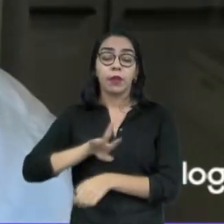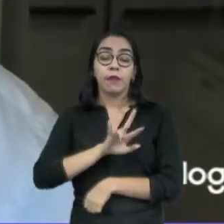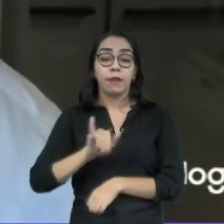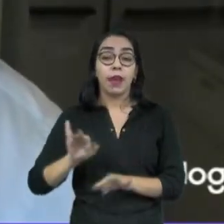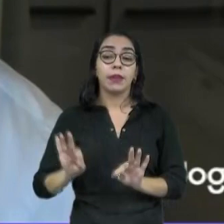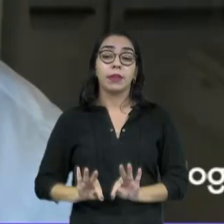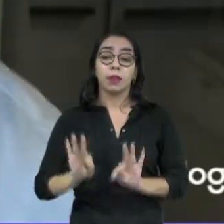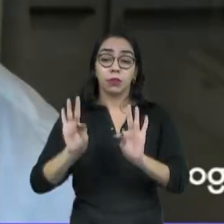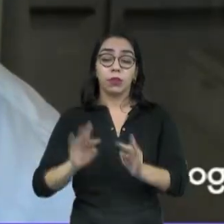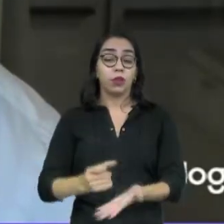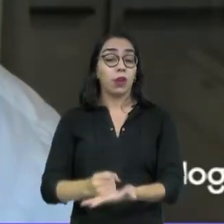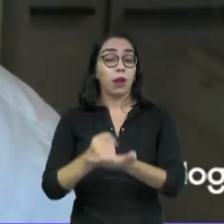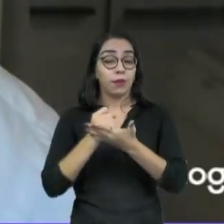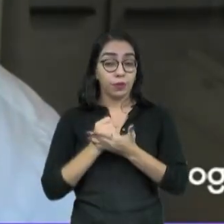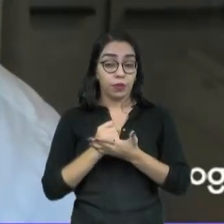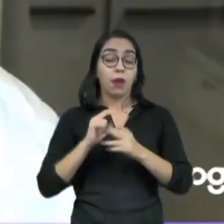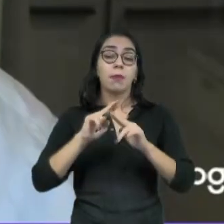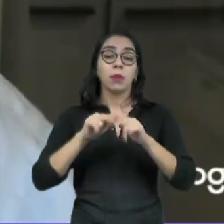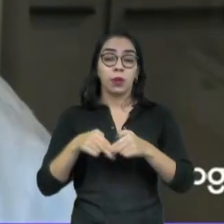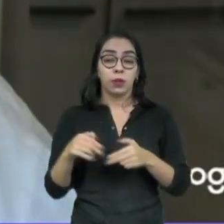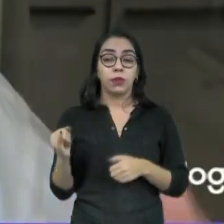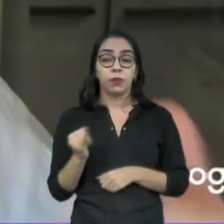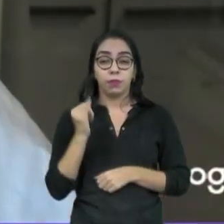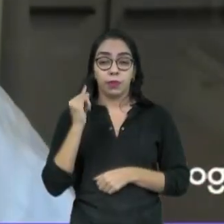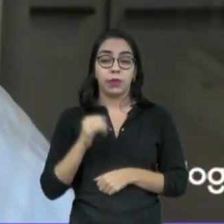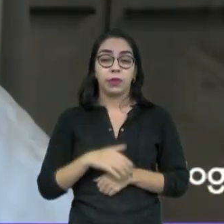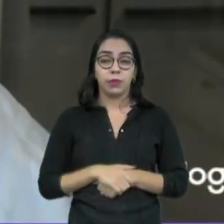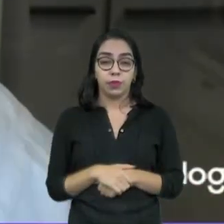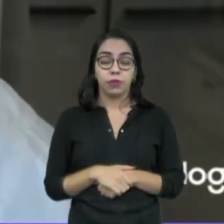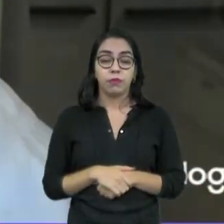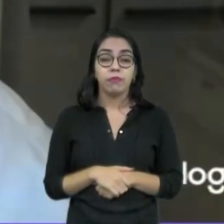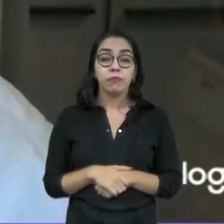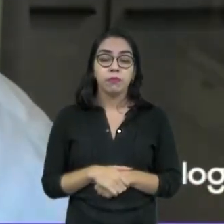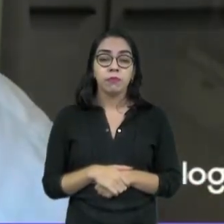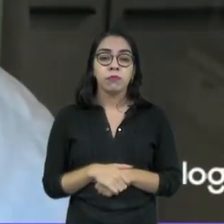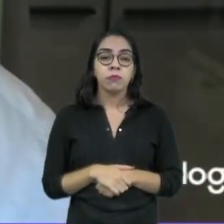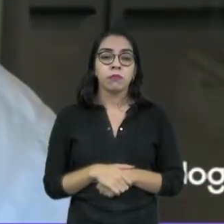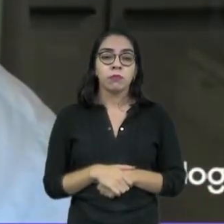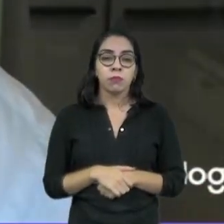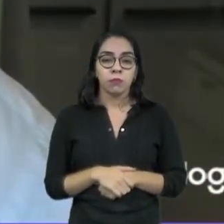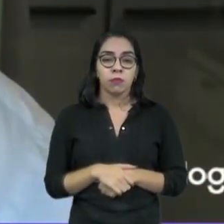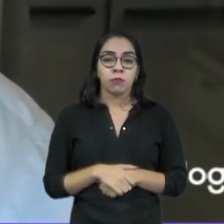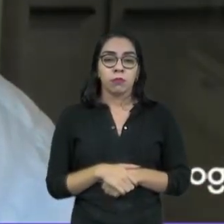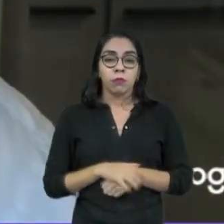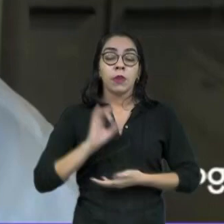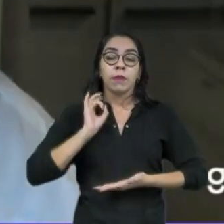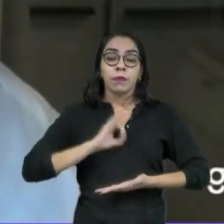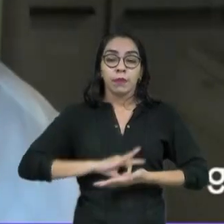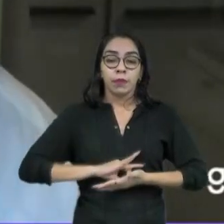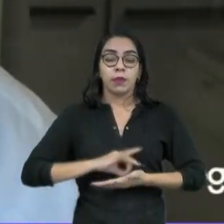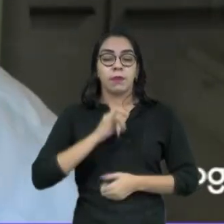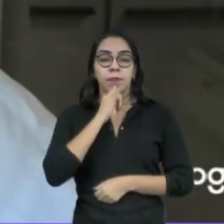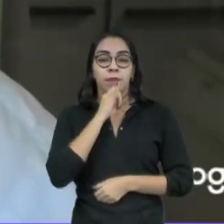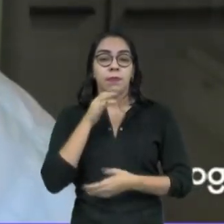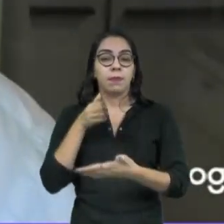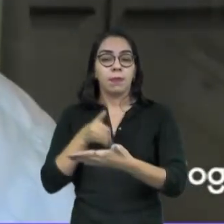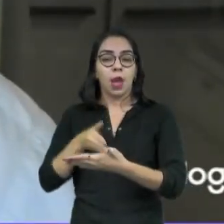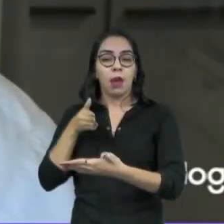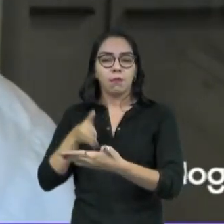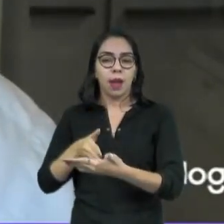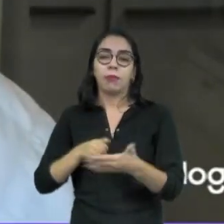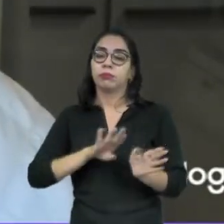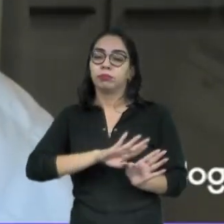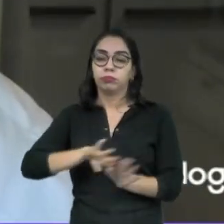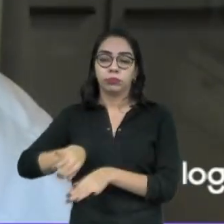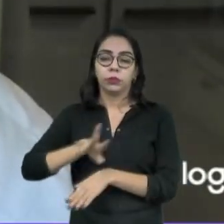também isso é muito importante né destacando também que cumpre as instituições Como o próprio legislativo